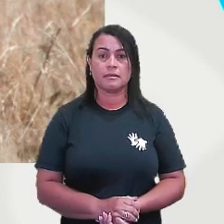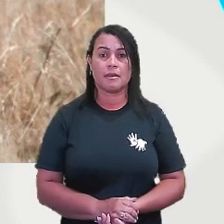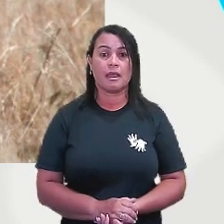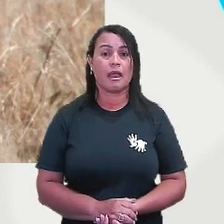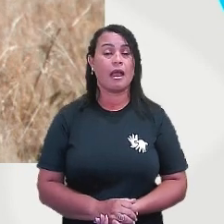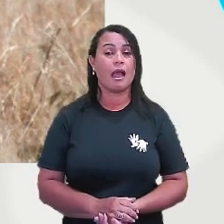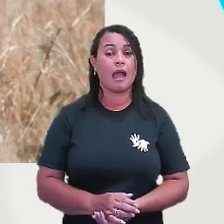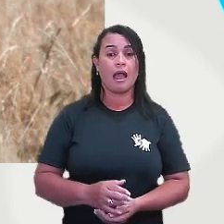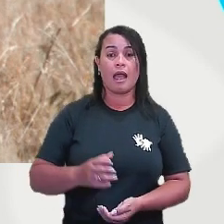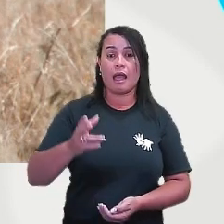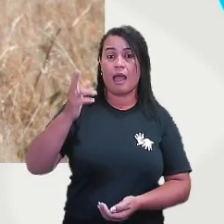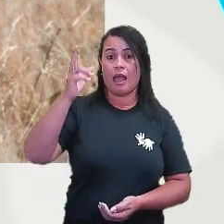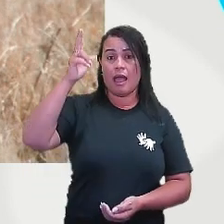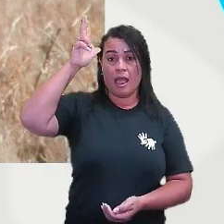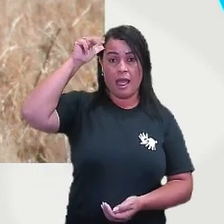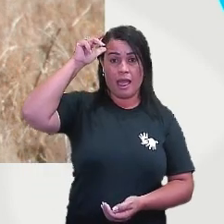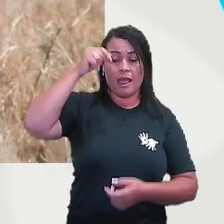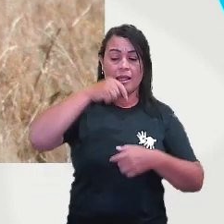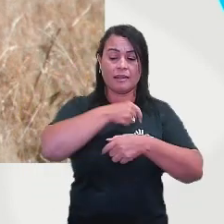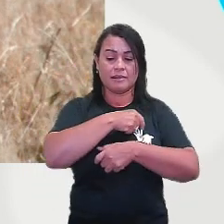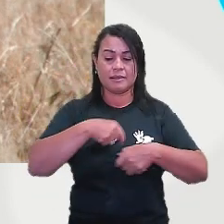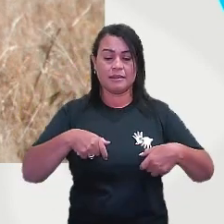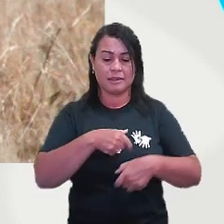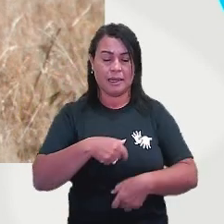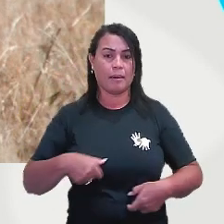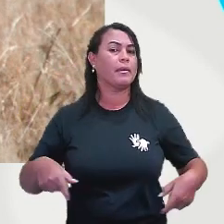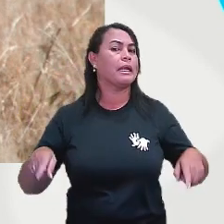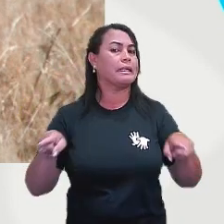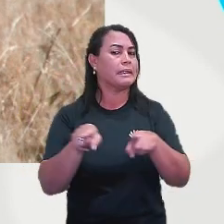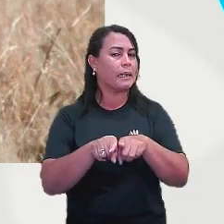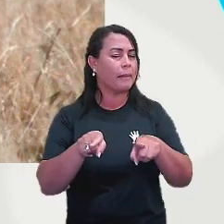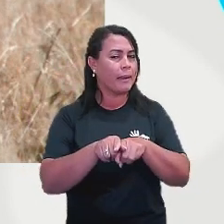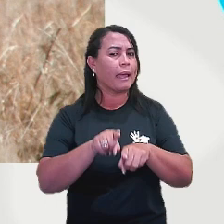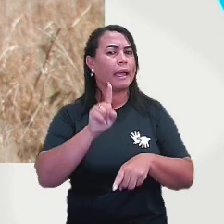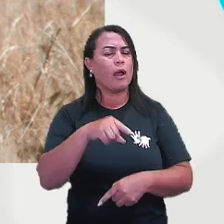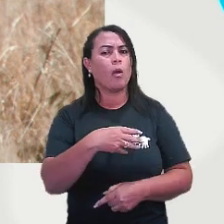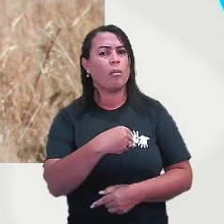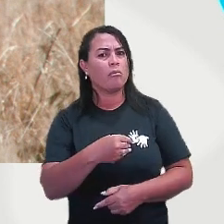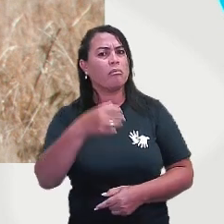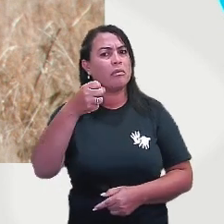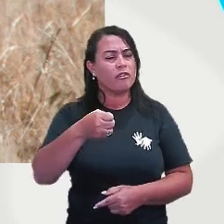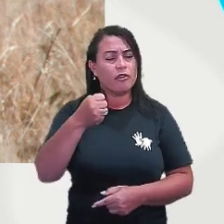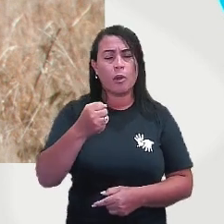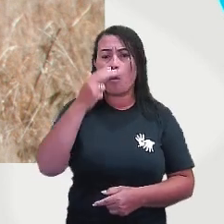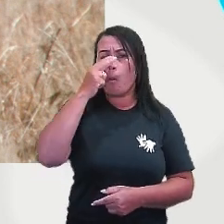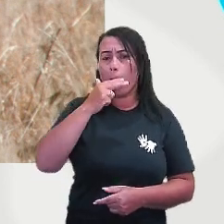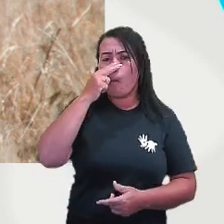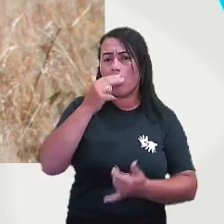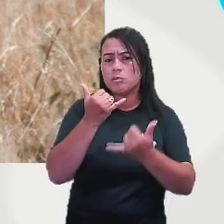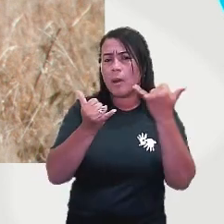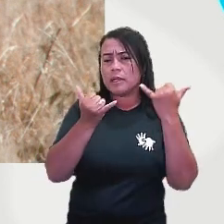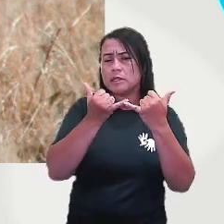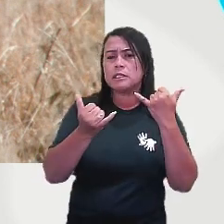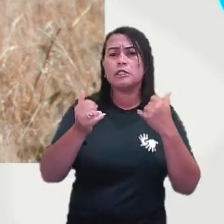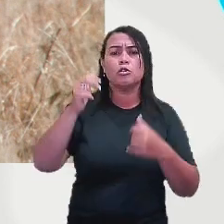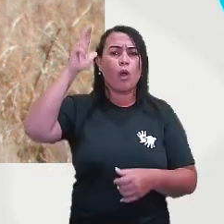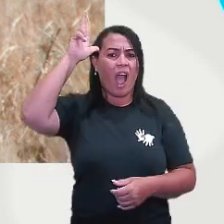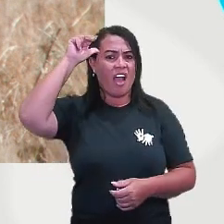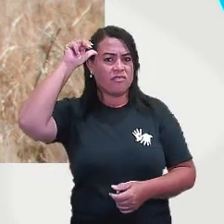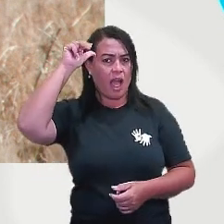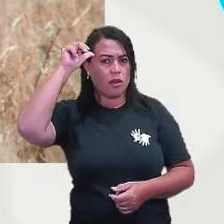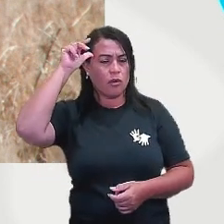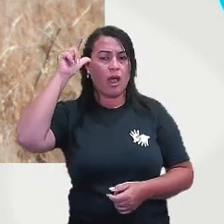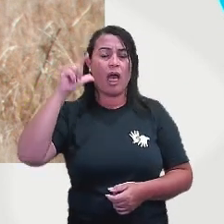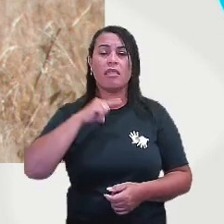A zebra é um mamífero que faz parte do mesmo gênero do cavalo. É quadrúpede,